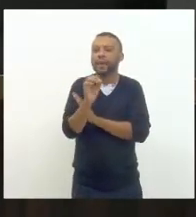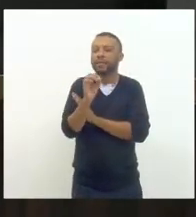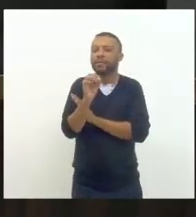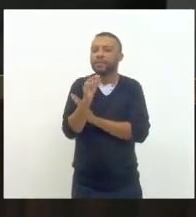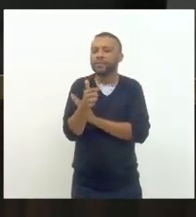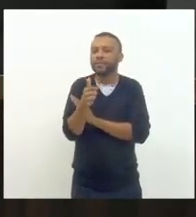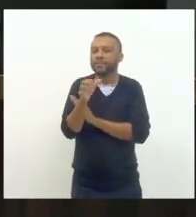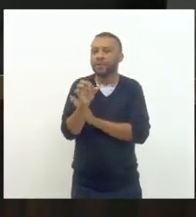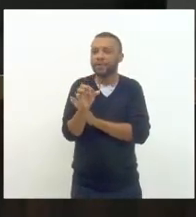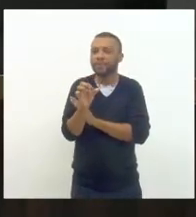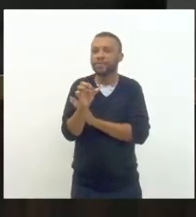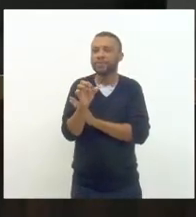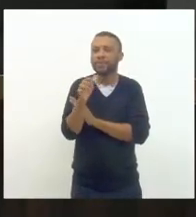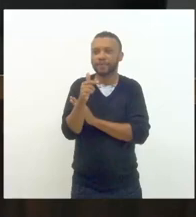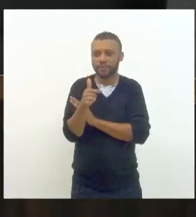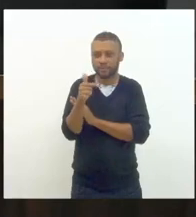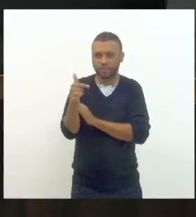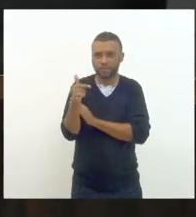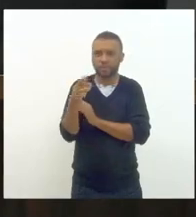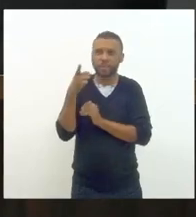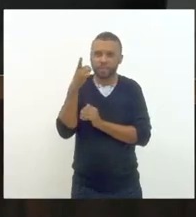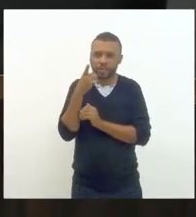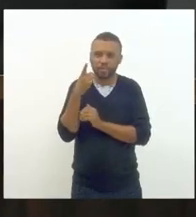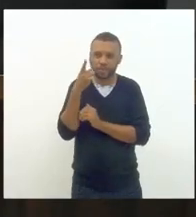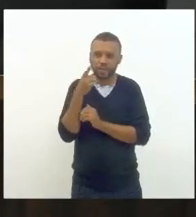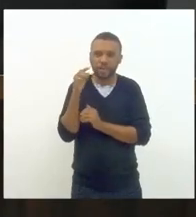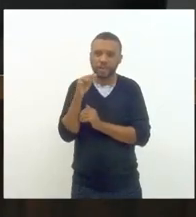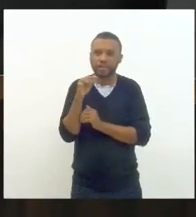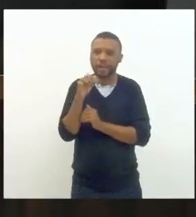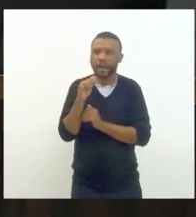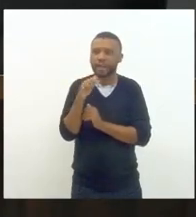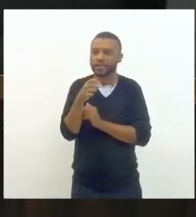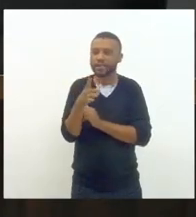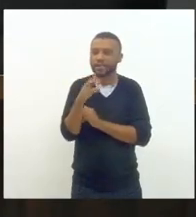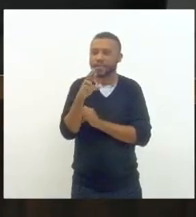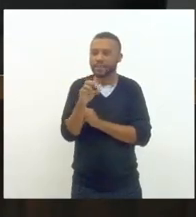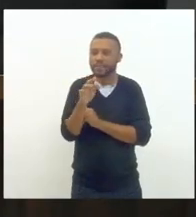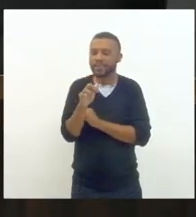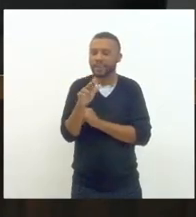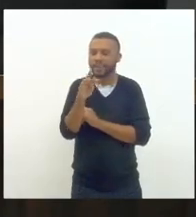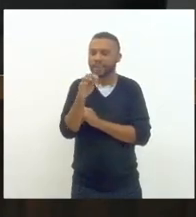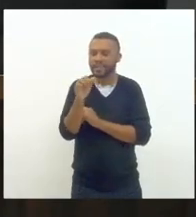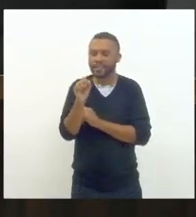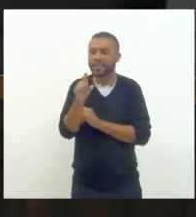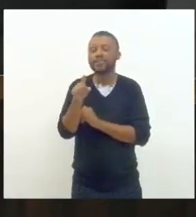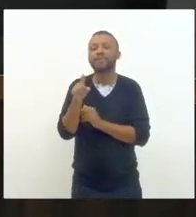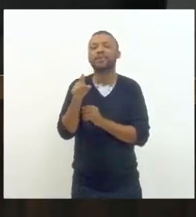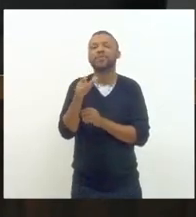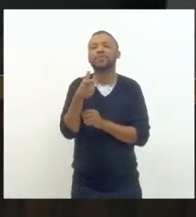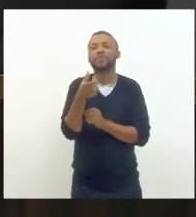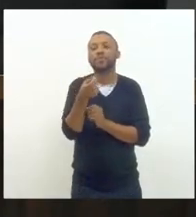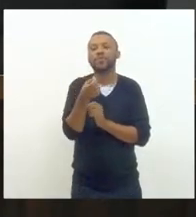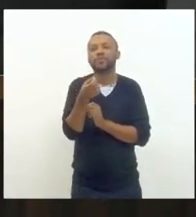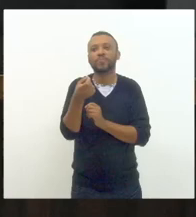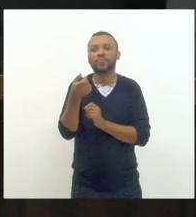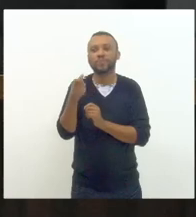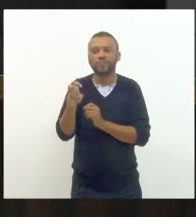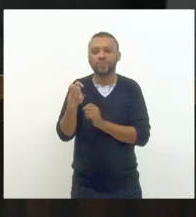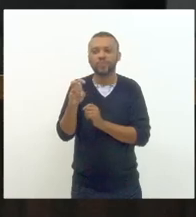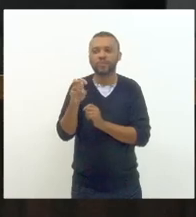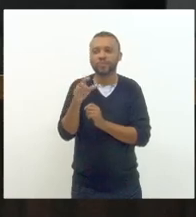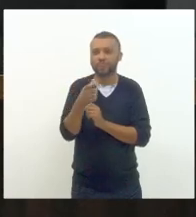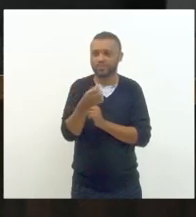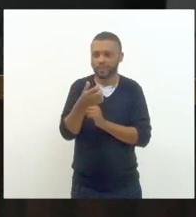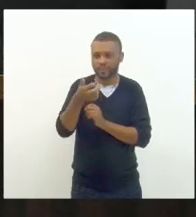6029 de 22, de autoria do deputado Alexandre Freitas, que altera a lei 5.645 de 2010, inclui no calendário oficial do Estado do